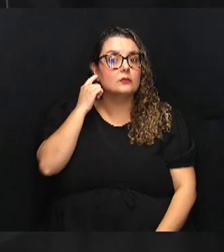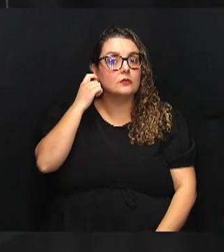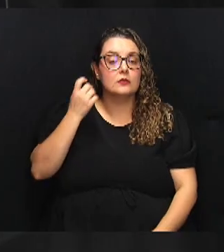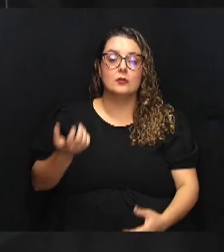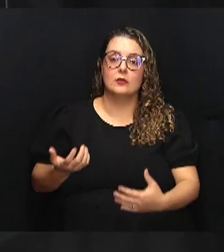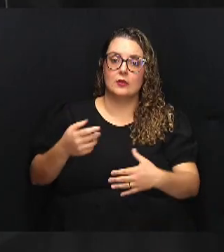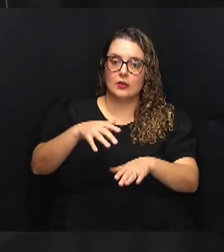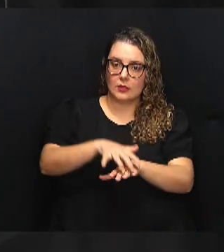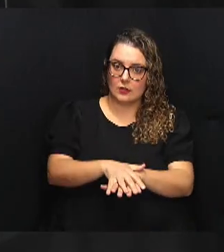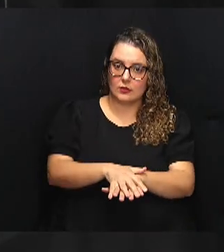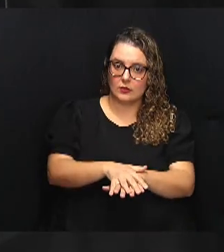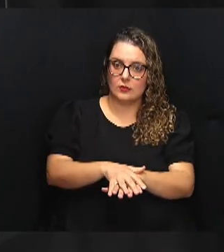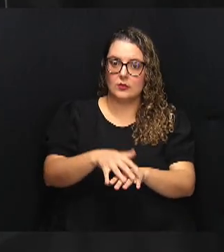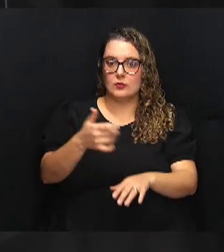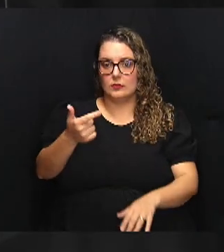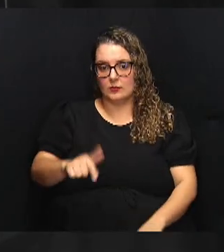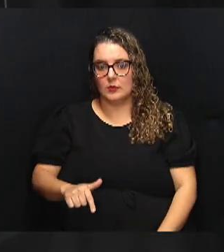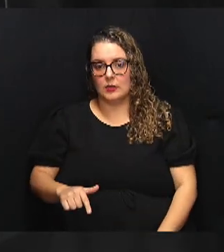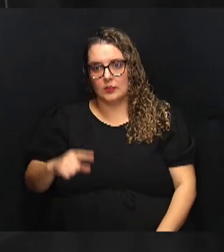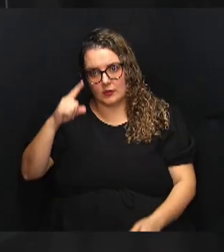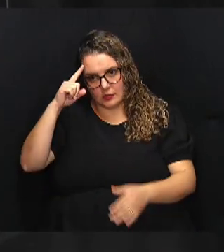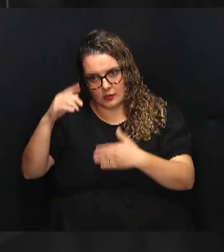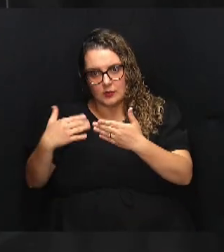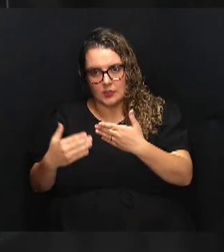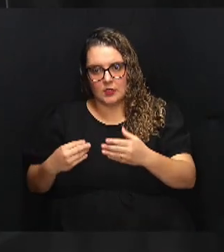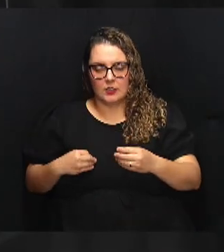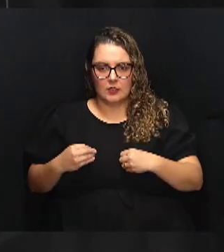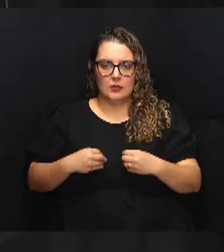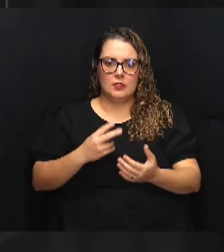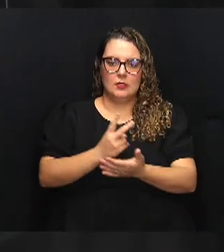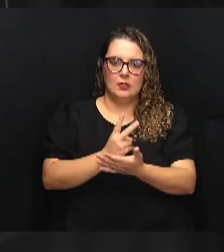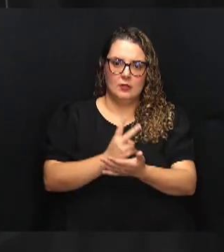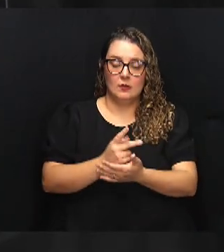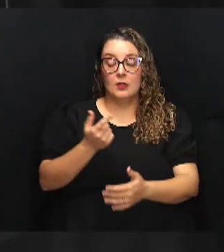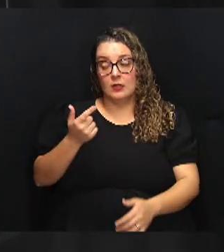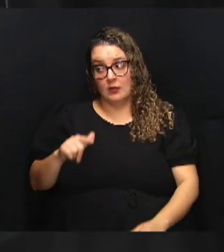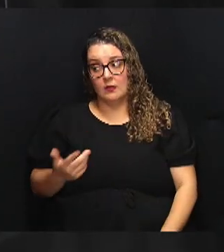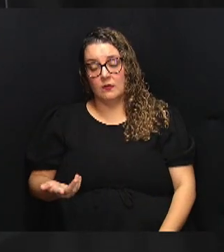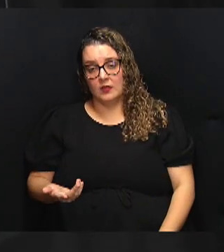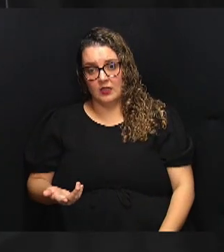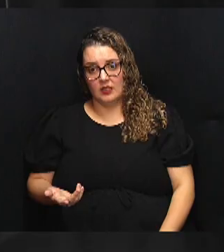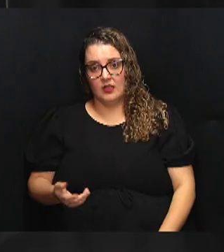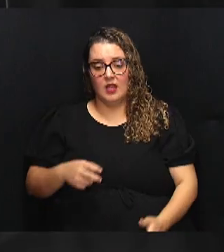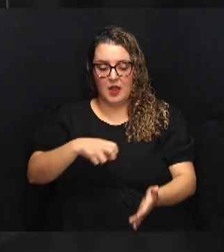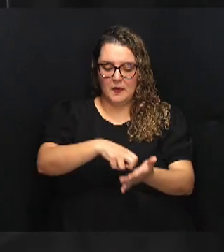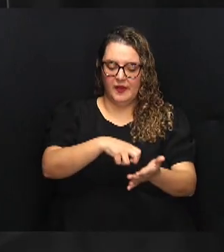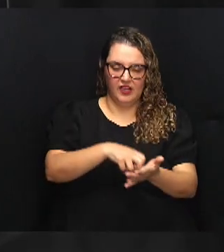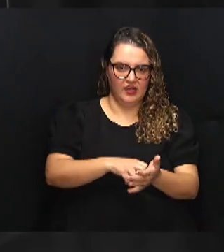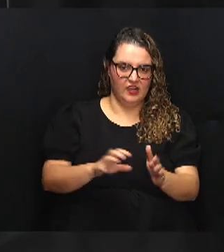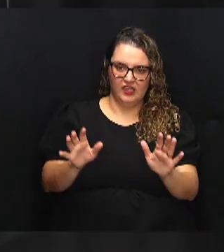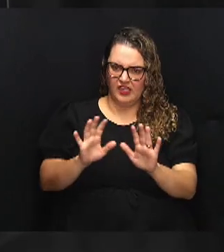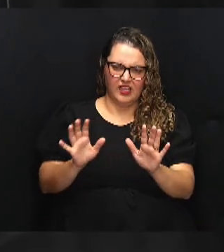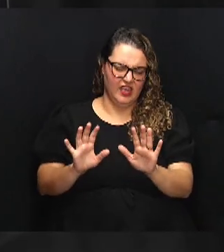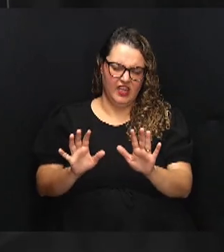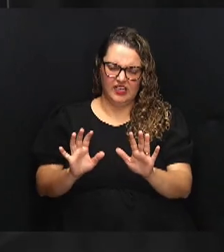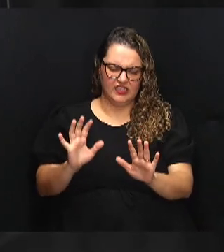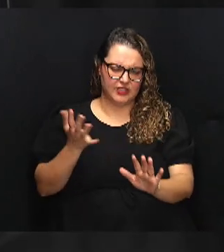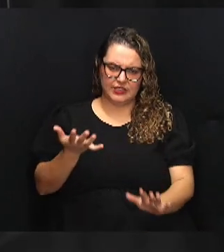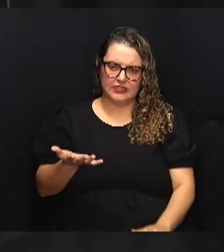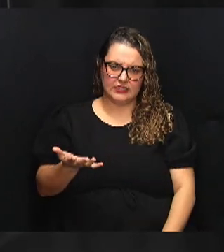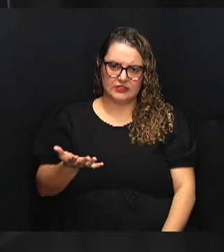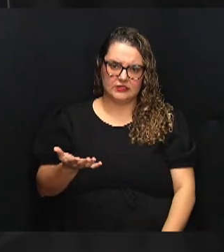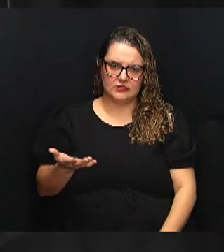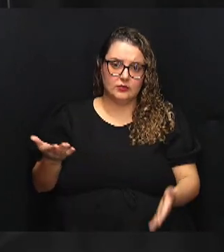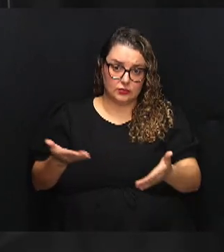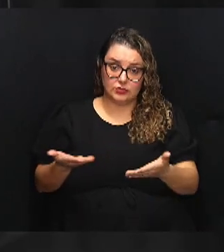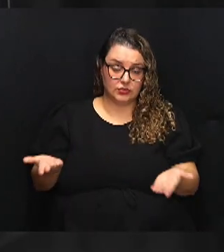aí corriqueiramente faz os exames, né? Mais uma vez, a punição ela não leva a nada, né? Tanto na criação hoje, né?